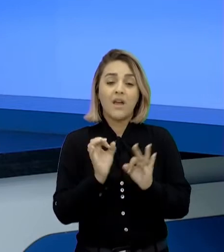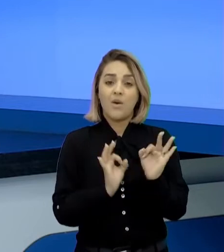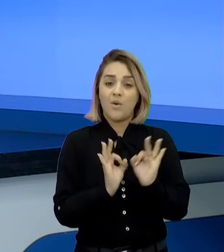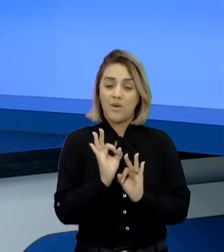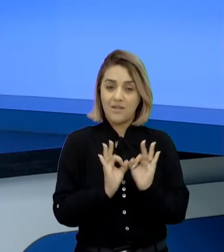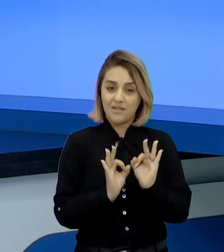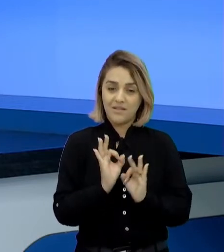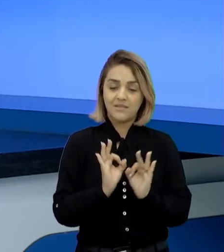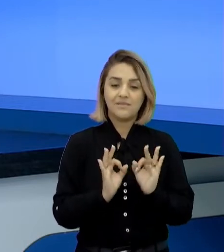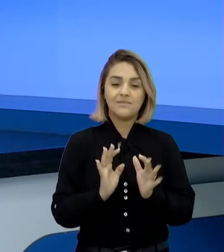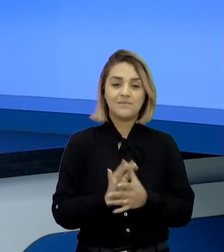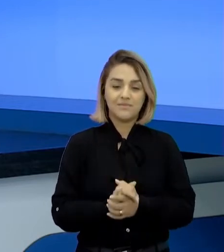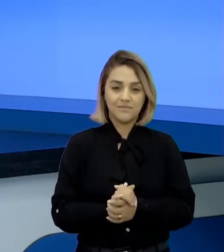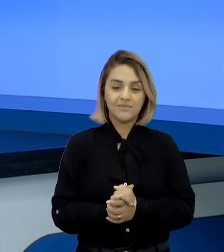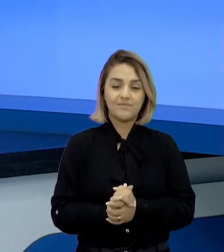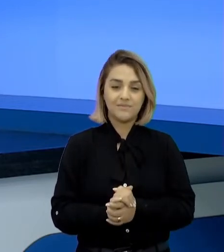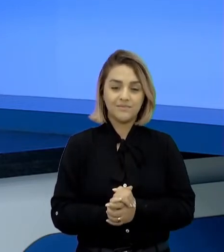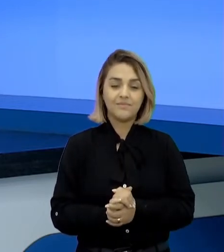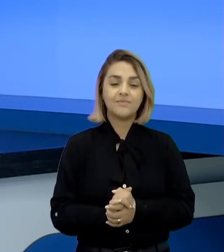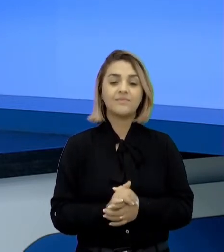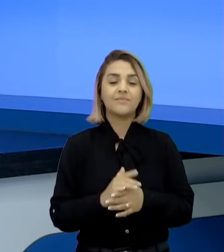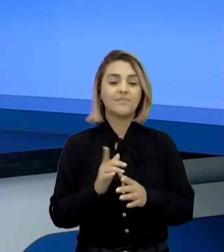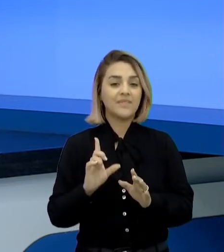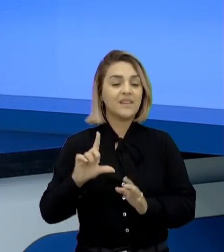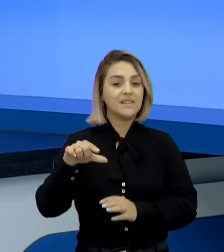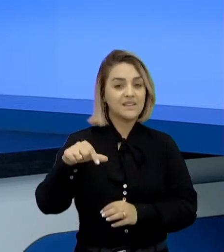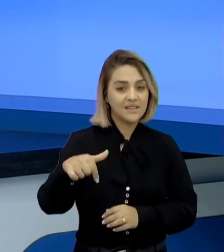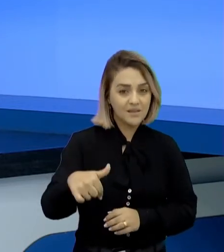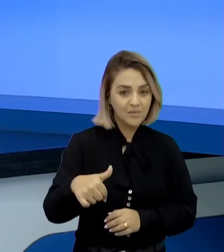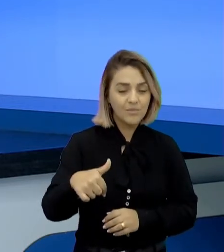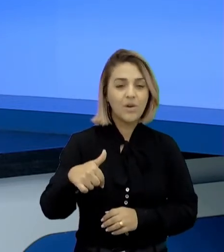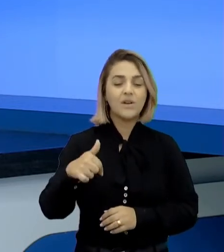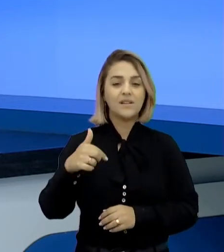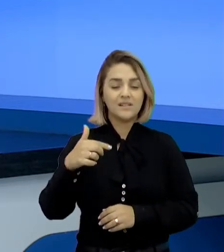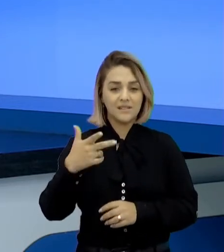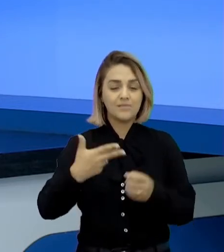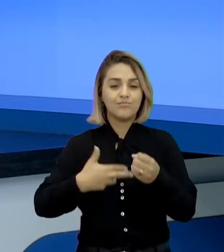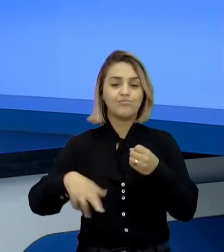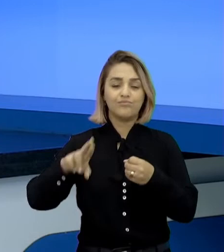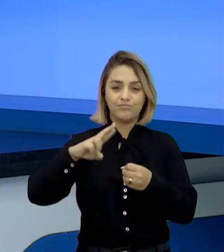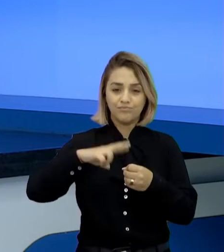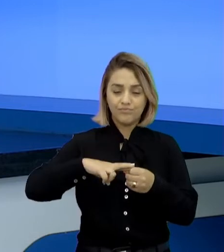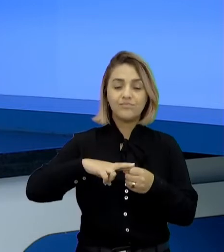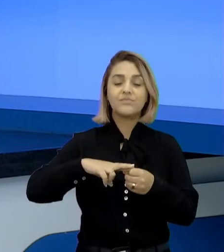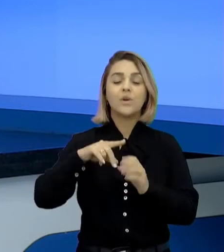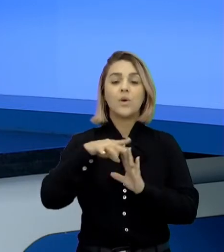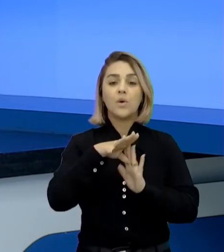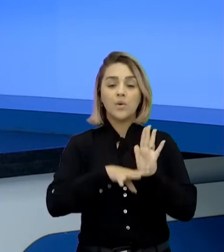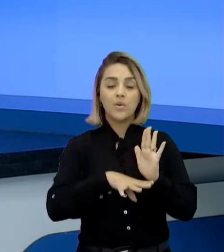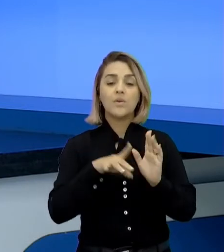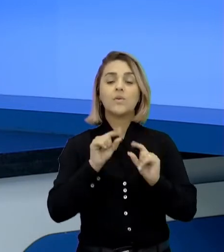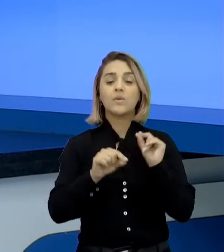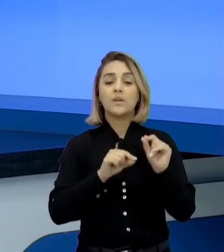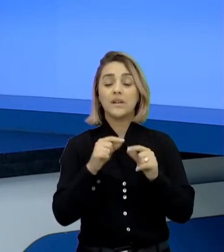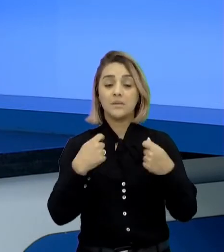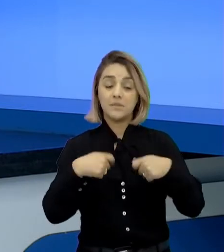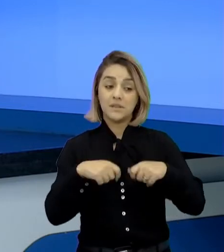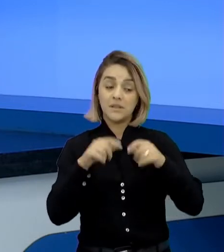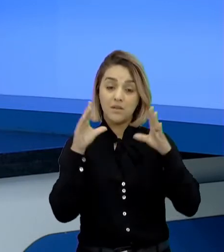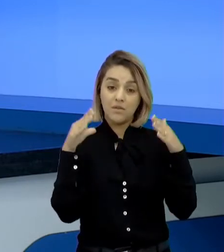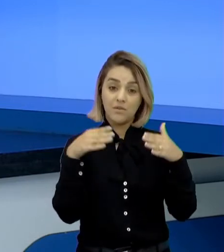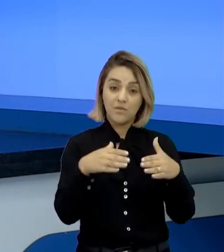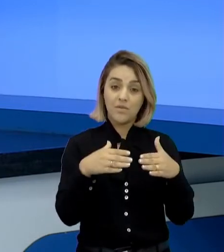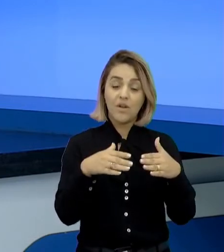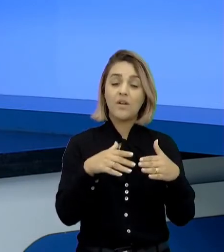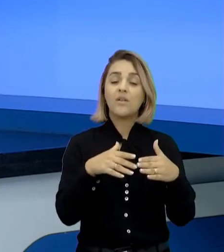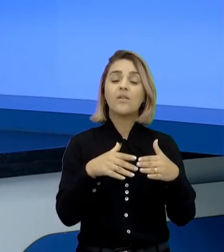planejamento e esse depois, essa revisão do texto, isso vai depender muito de